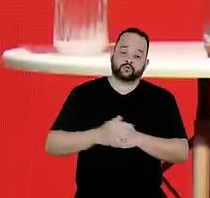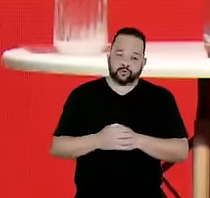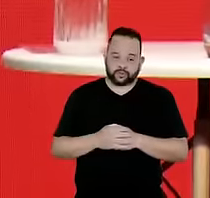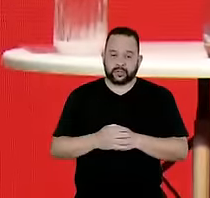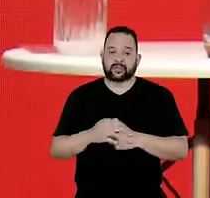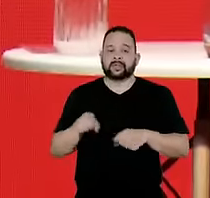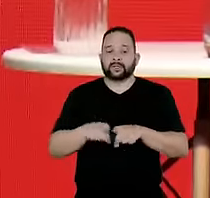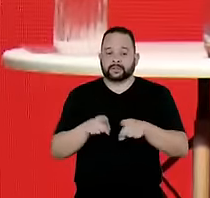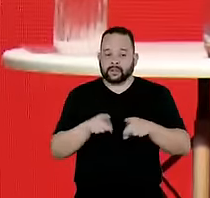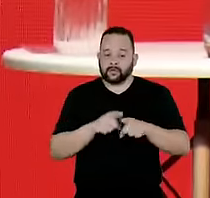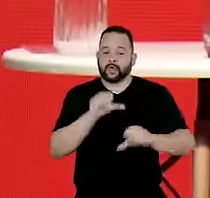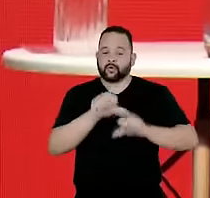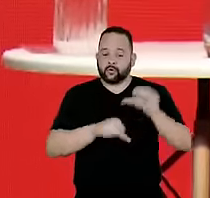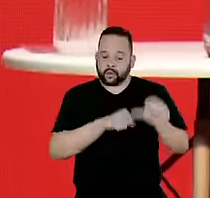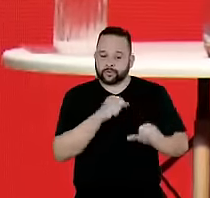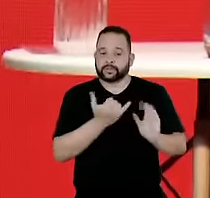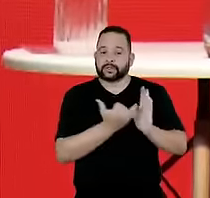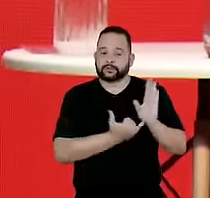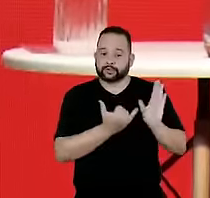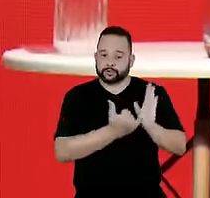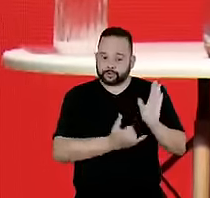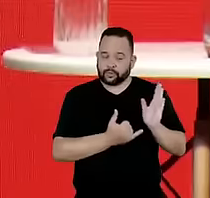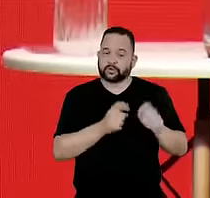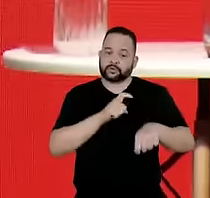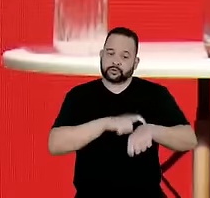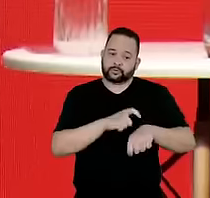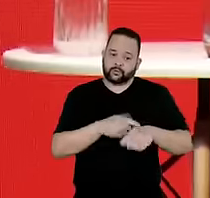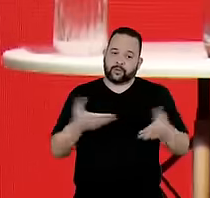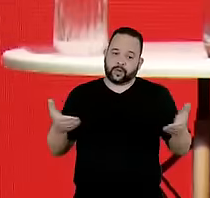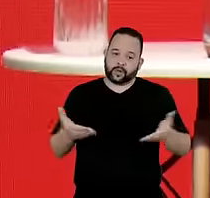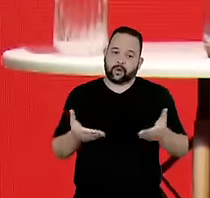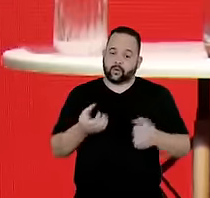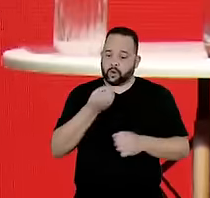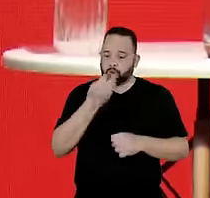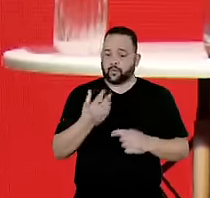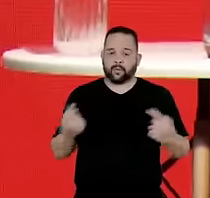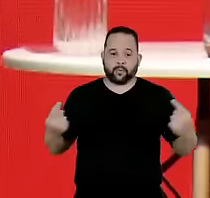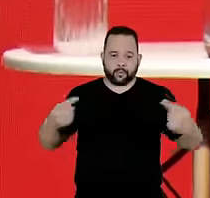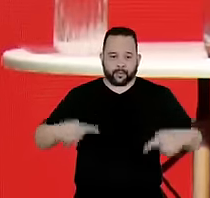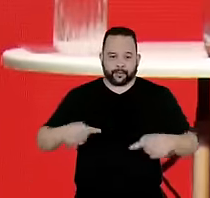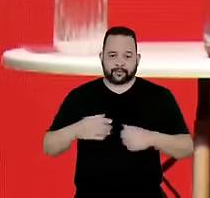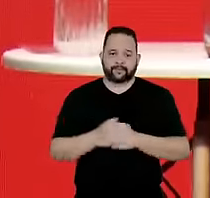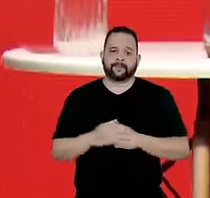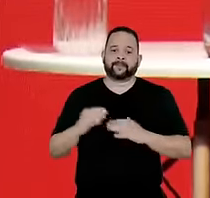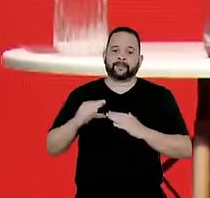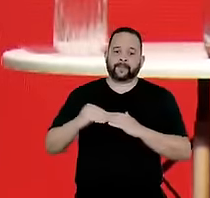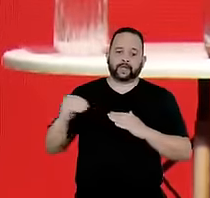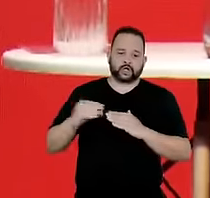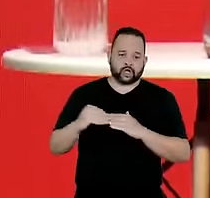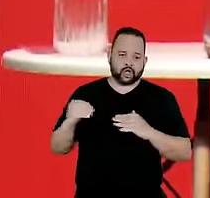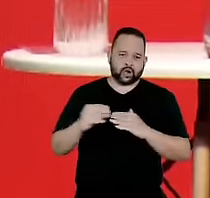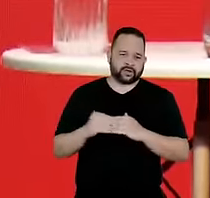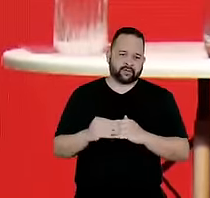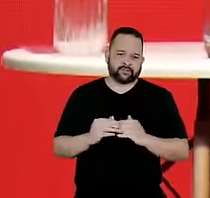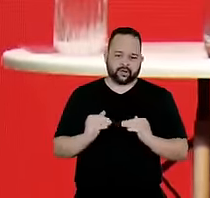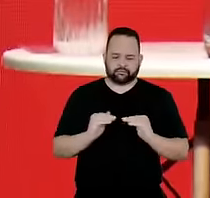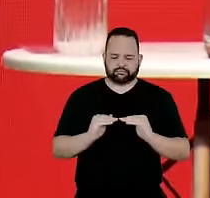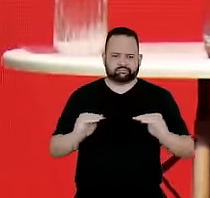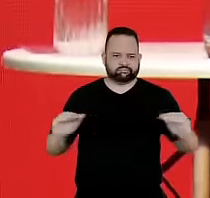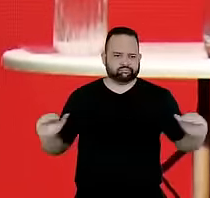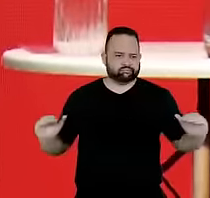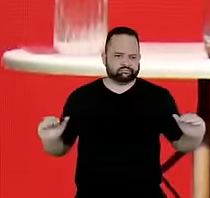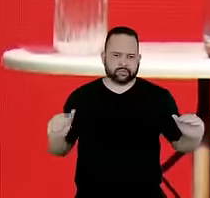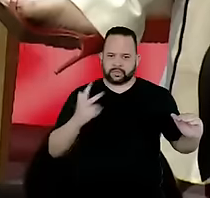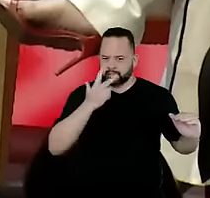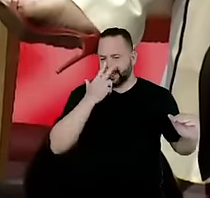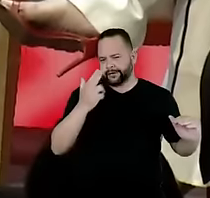acha que neste momento atual é uma boa aposta né em câmbio a gente tá neutro a gente acha que o câmbio vai ficar num Range como ele tem ficado